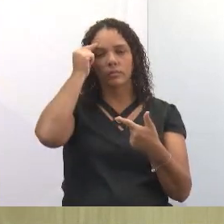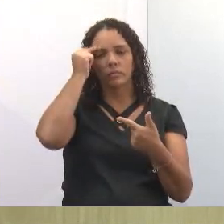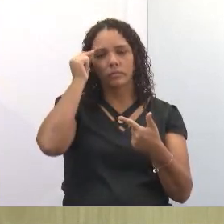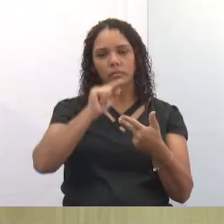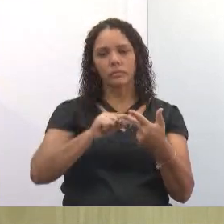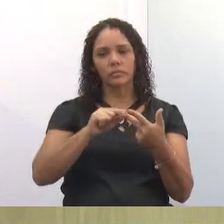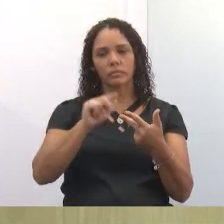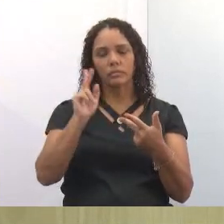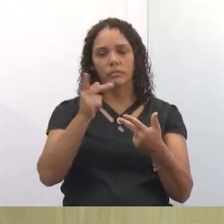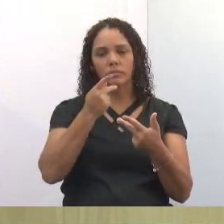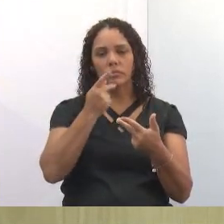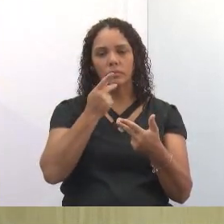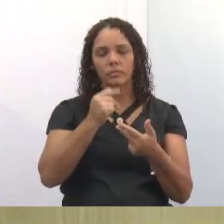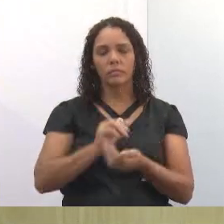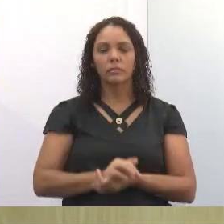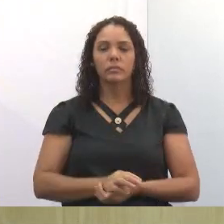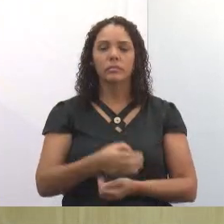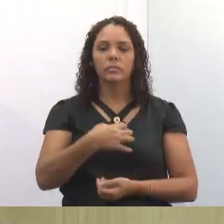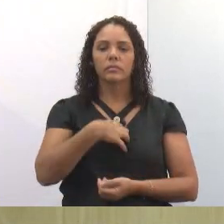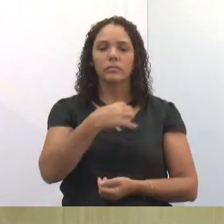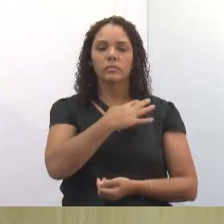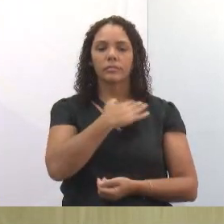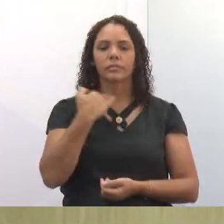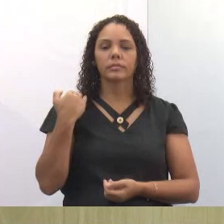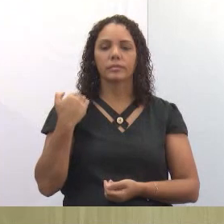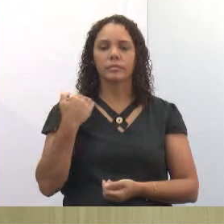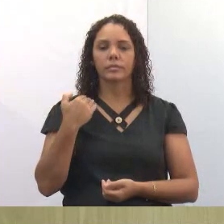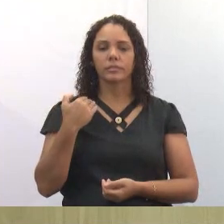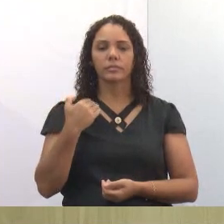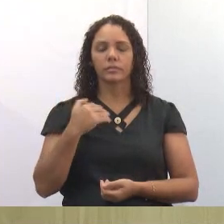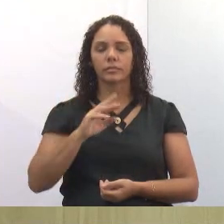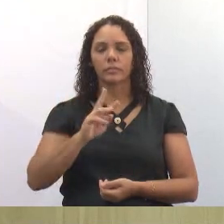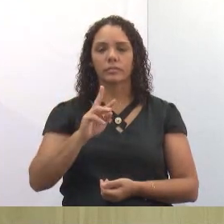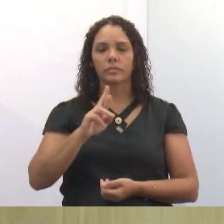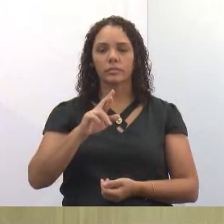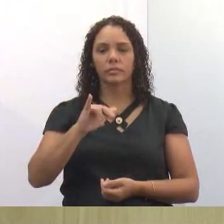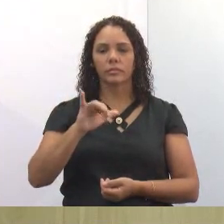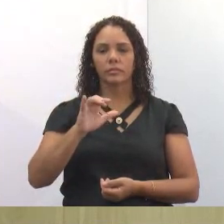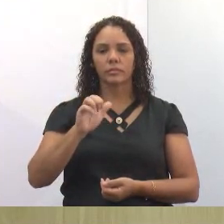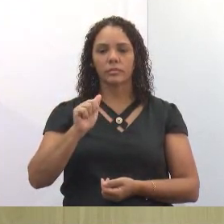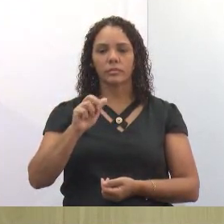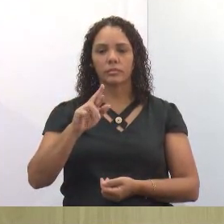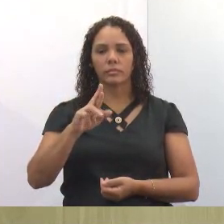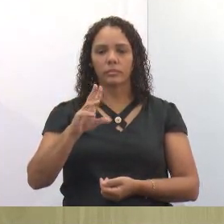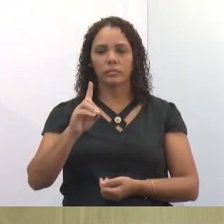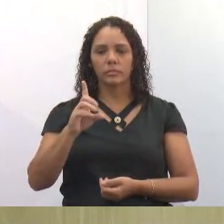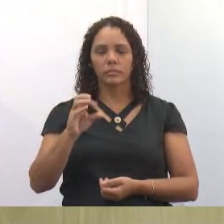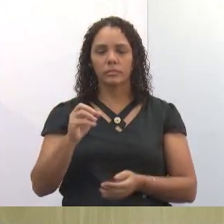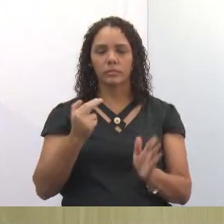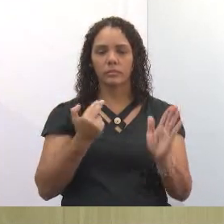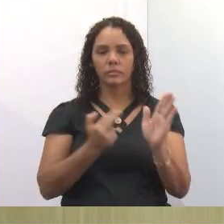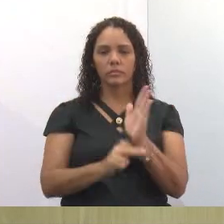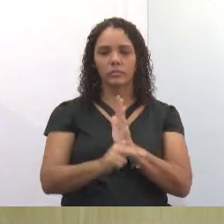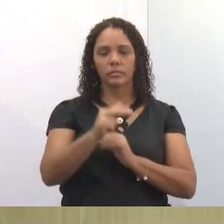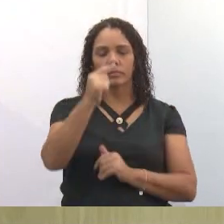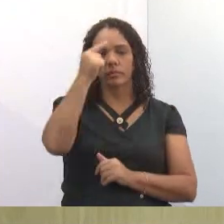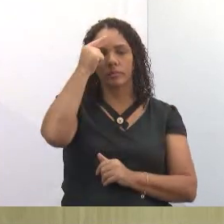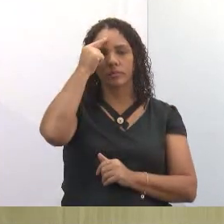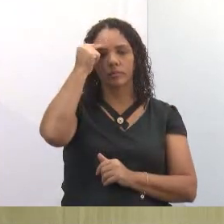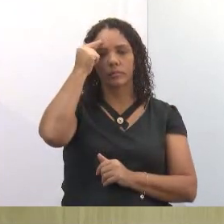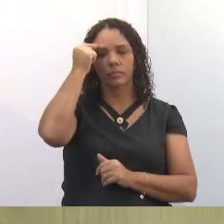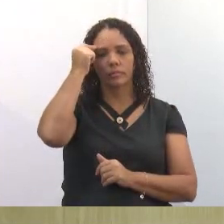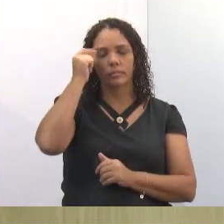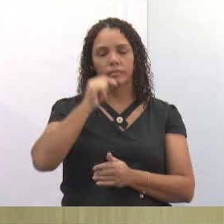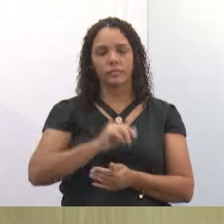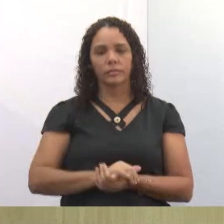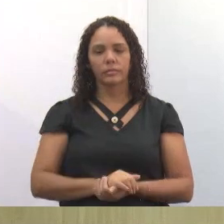Sasaki e Hernani Barreto. Voto pesar pelo falecimento de Ricardo Kiyoshi Yamaguchi. Voto formulado pelo vereador